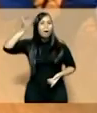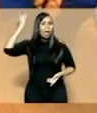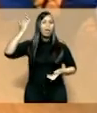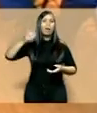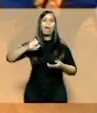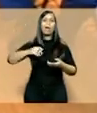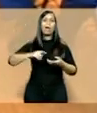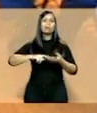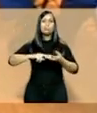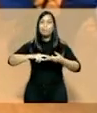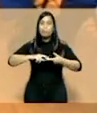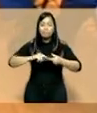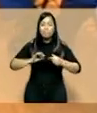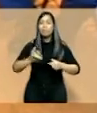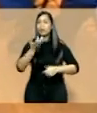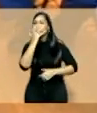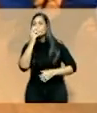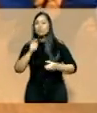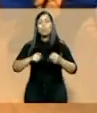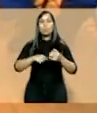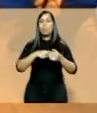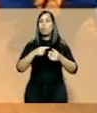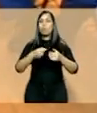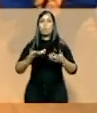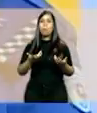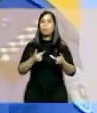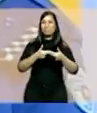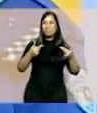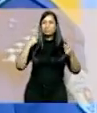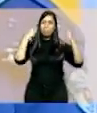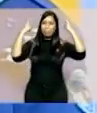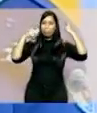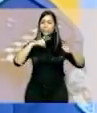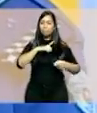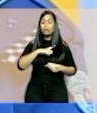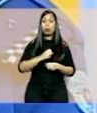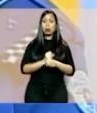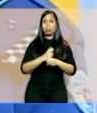ordem, não só som alto, mas cachorro, serralheria, o que for. Em